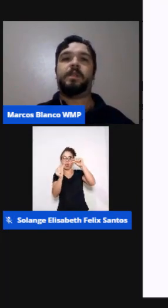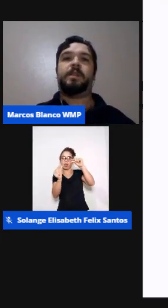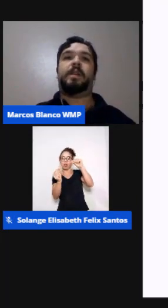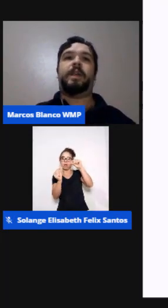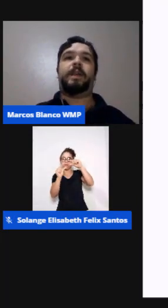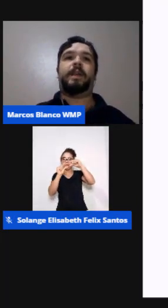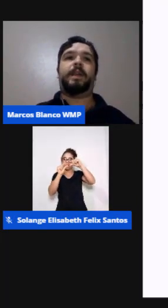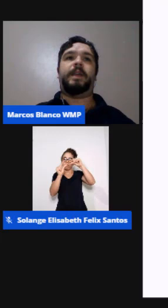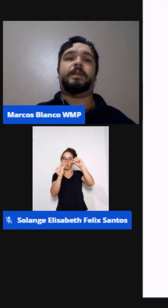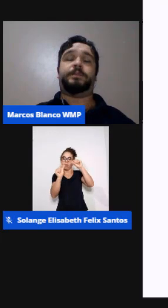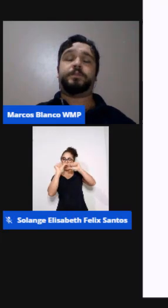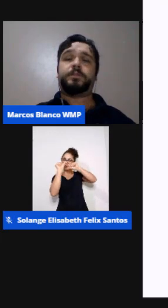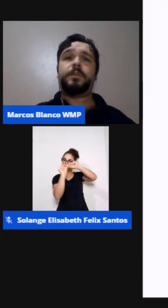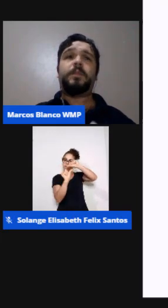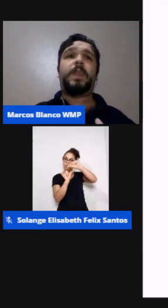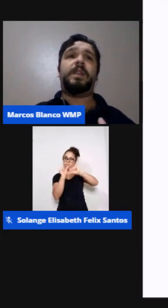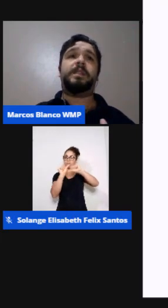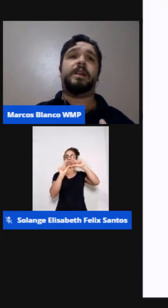postura.